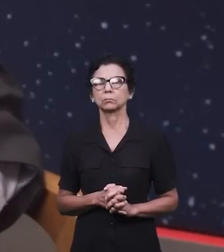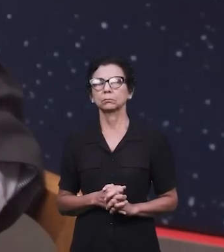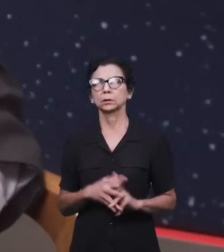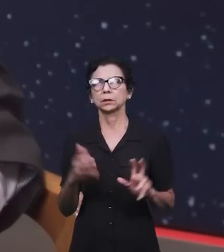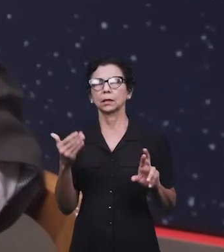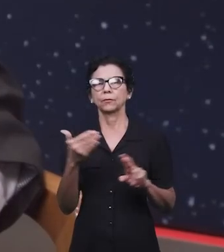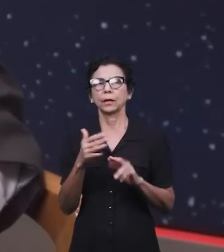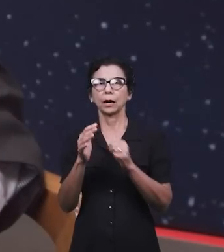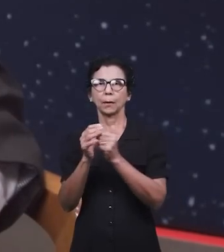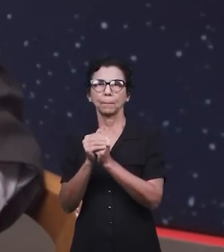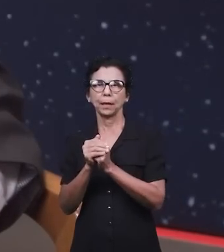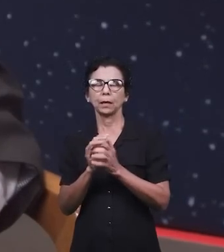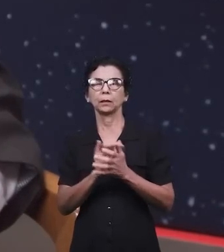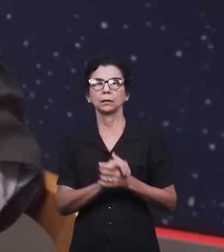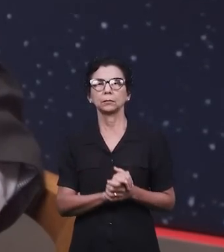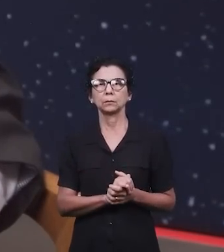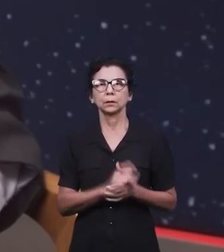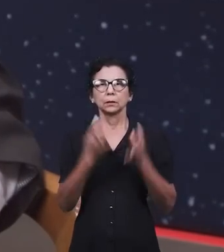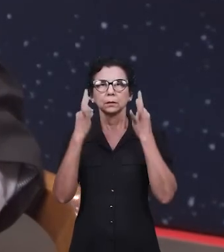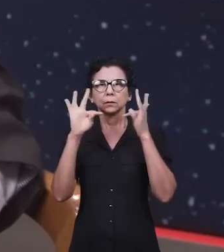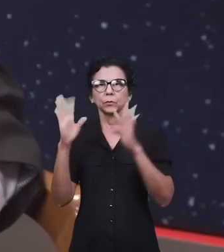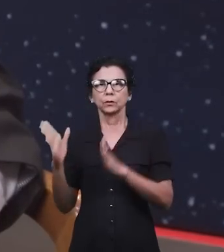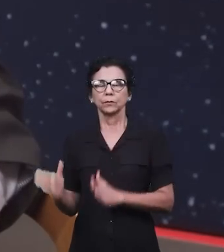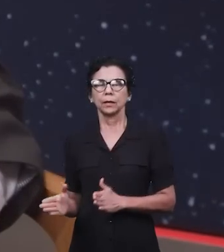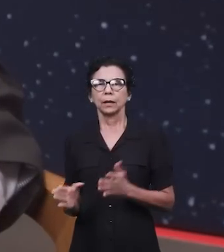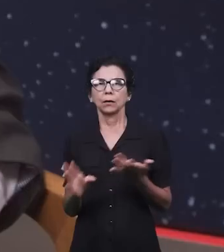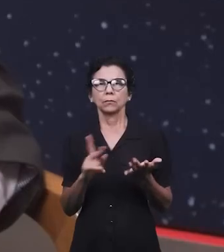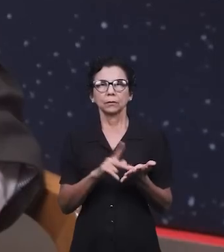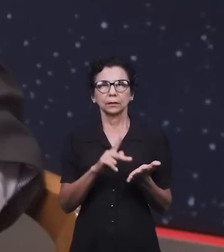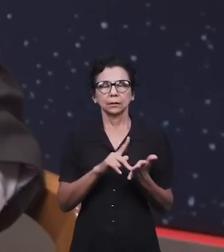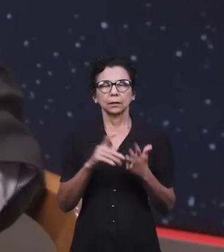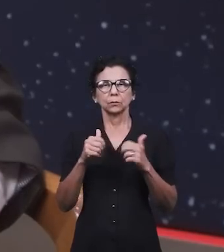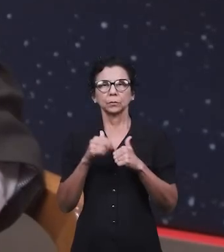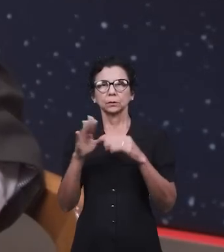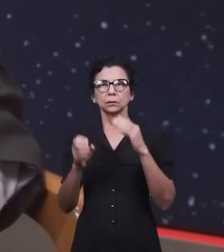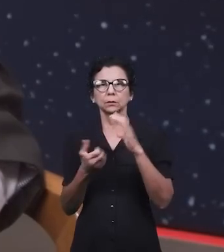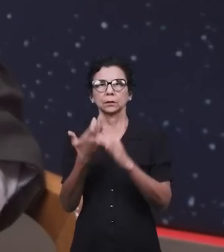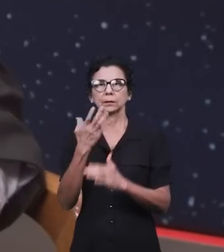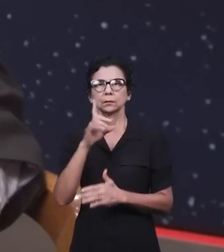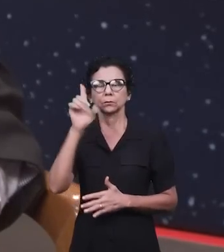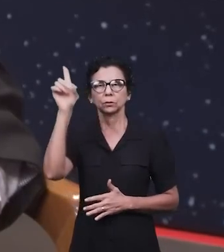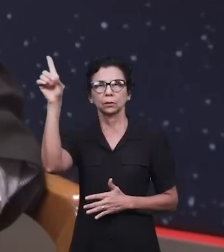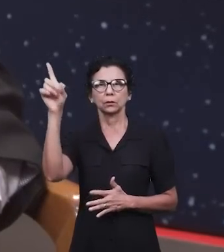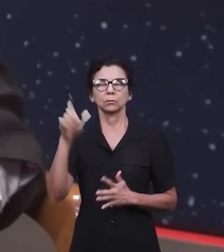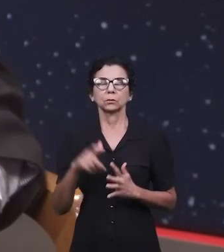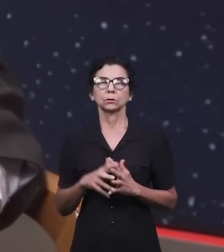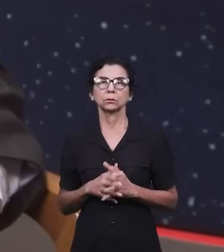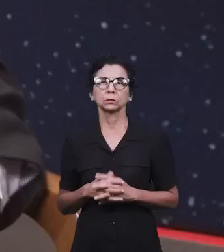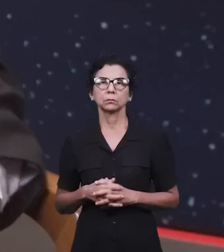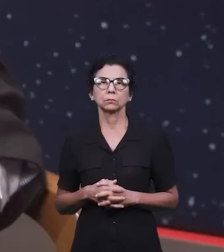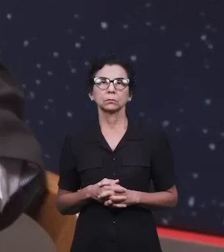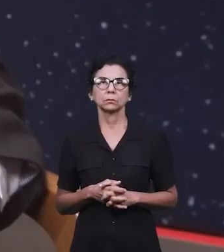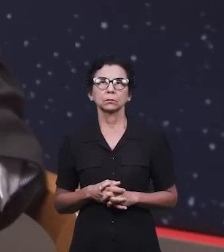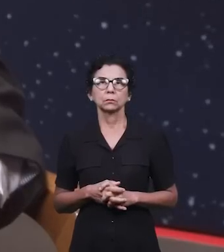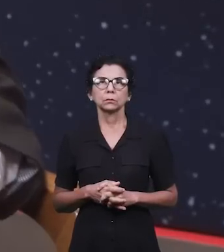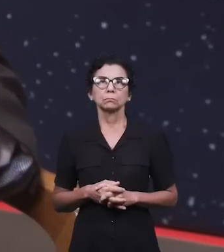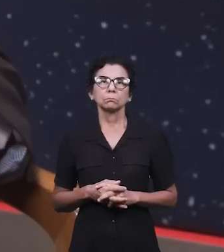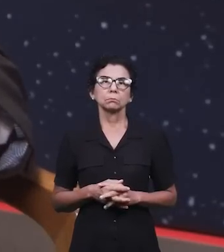testemunha fiel e verdadeira, o princípio da criação de Deus. Então o Amém, porque nós